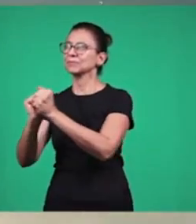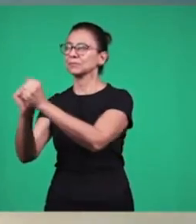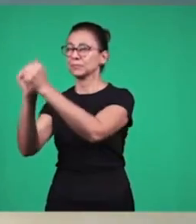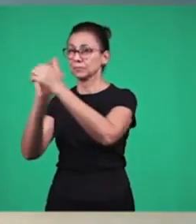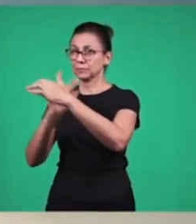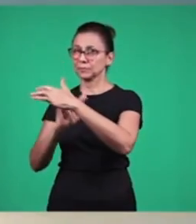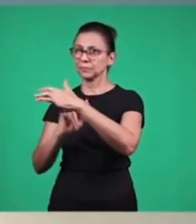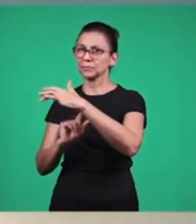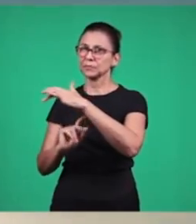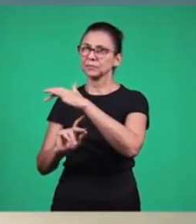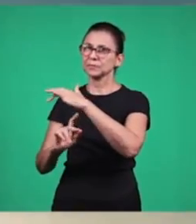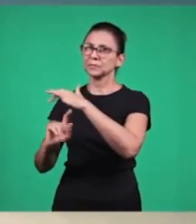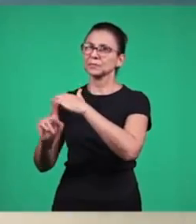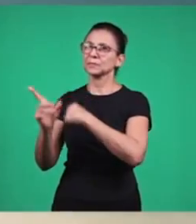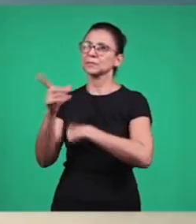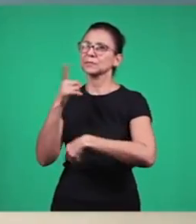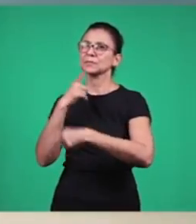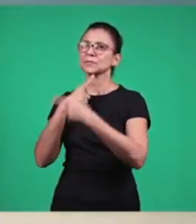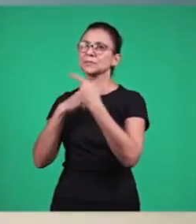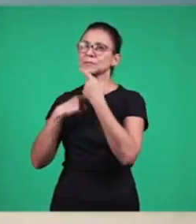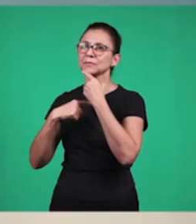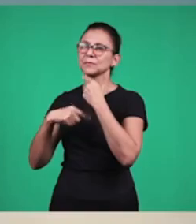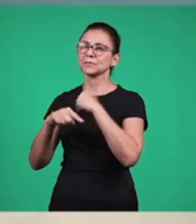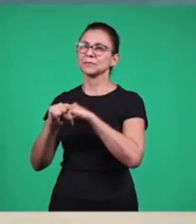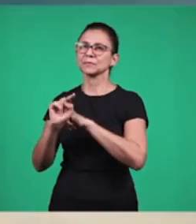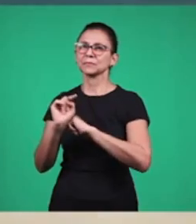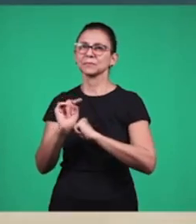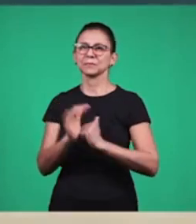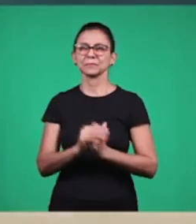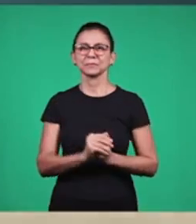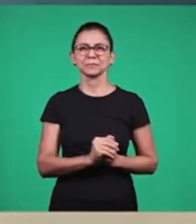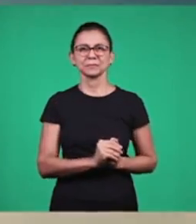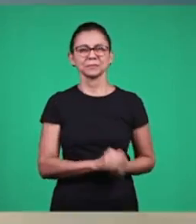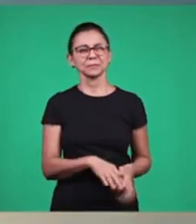ti sempre quero